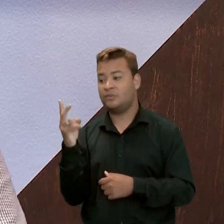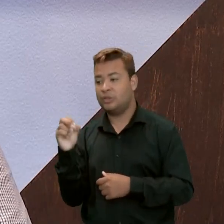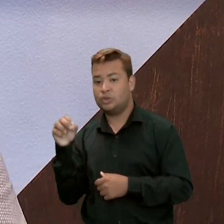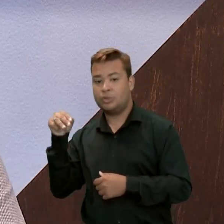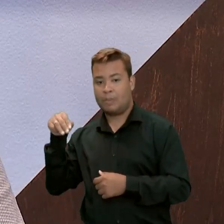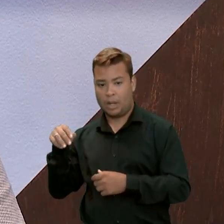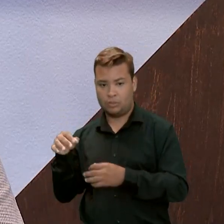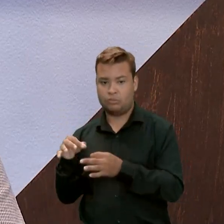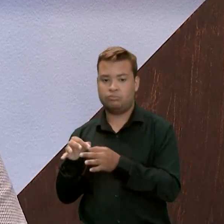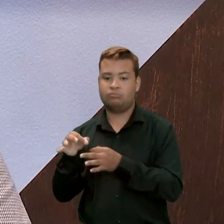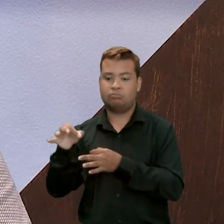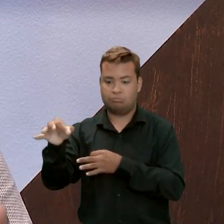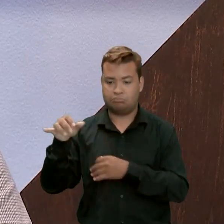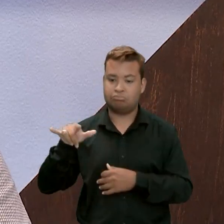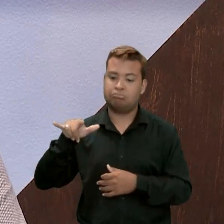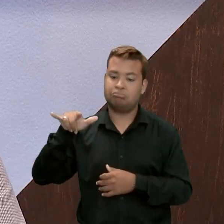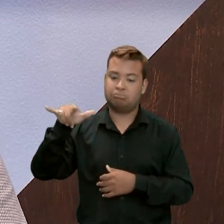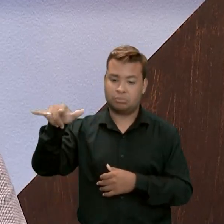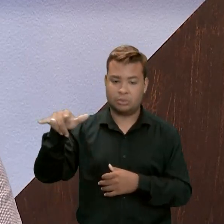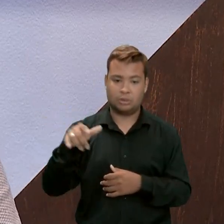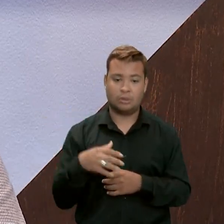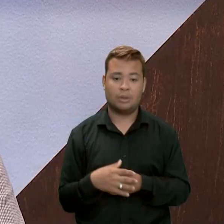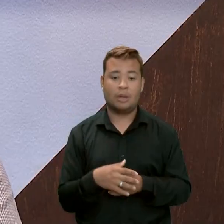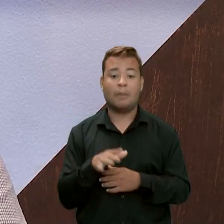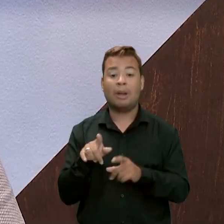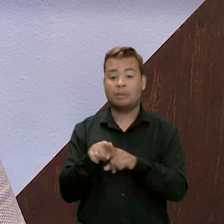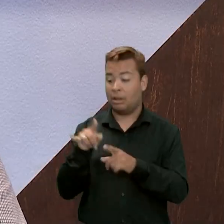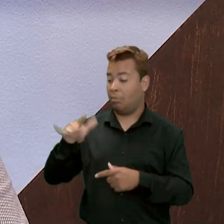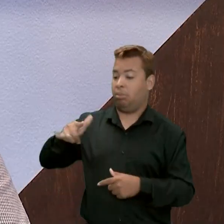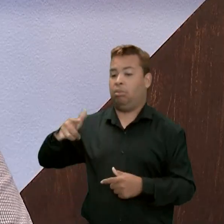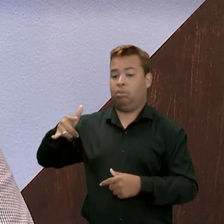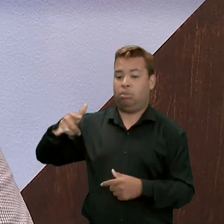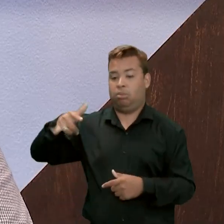tem uma instabilidade enorme, então você não consegue deixar ele muito instável.